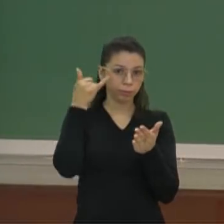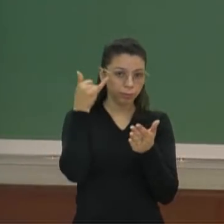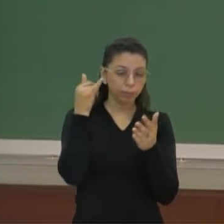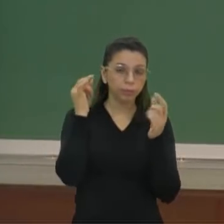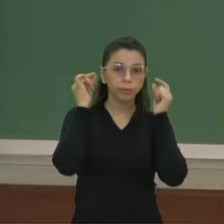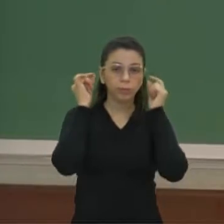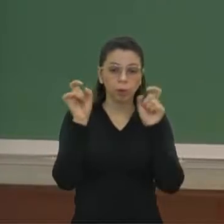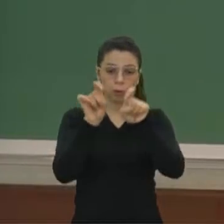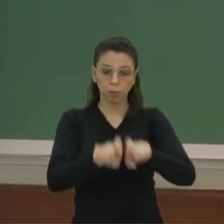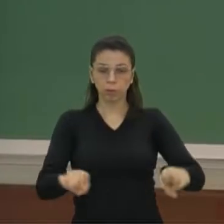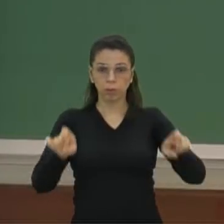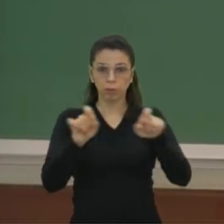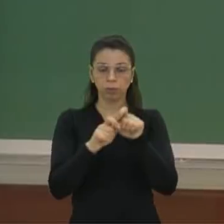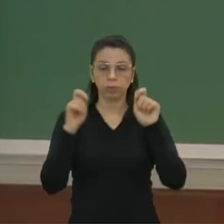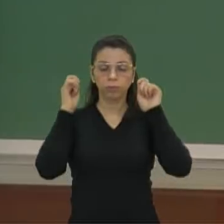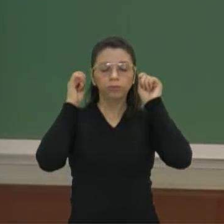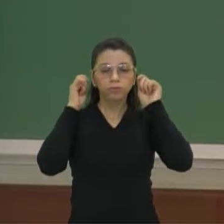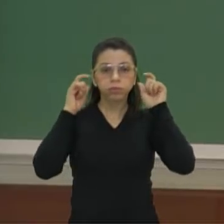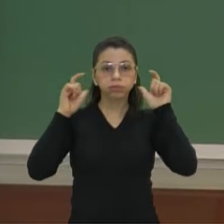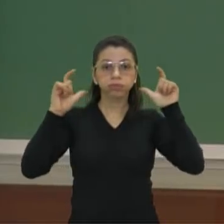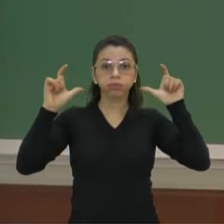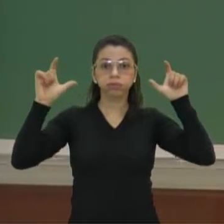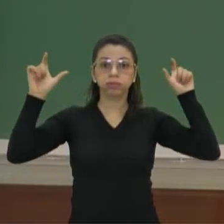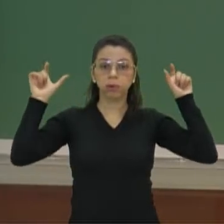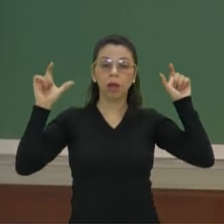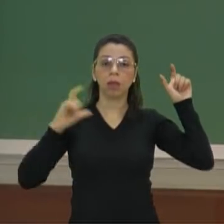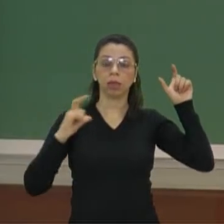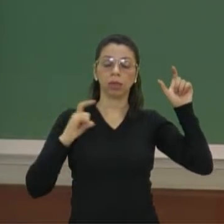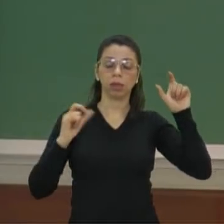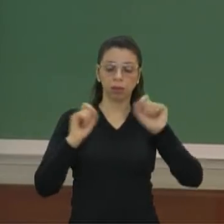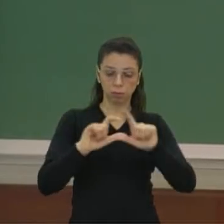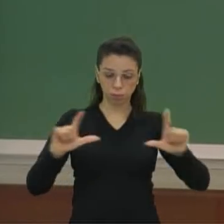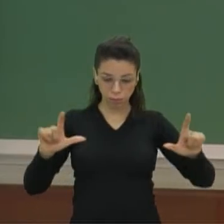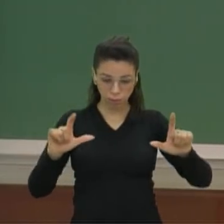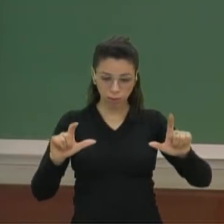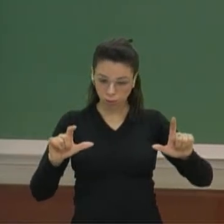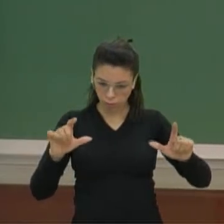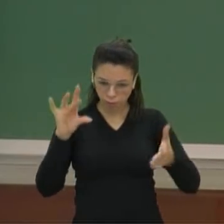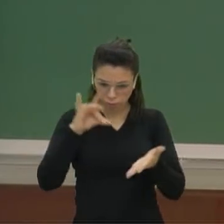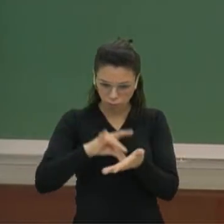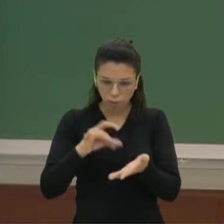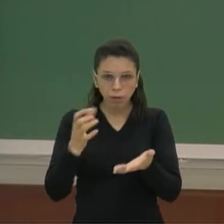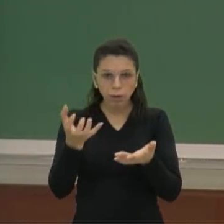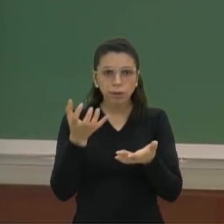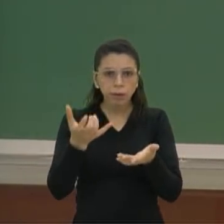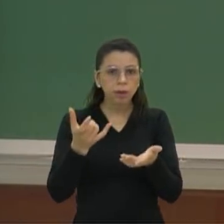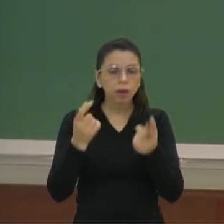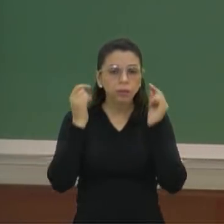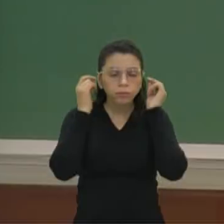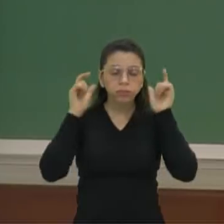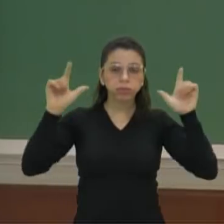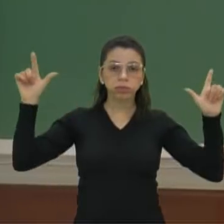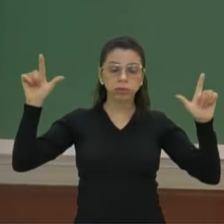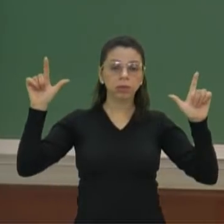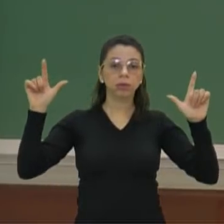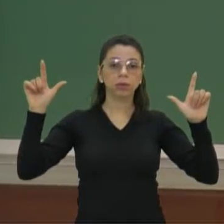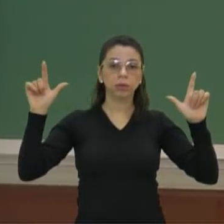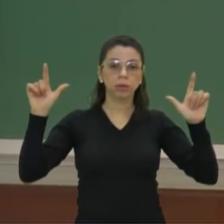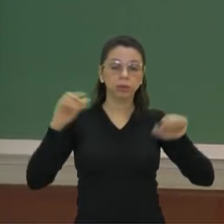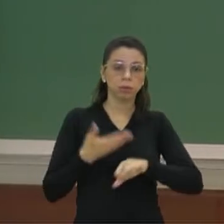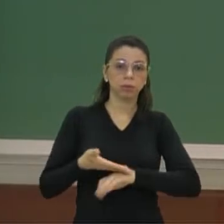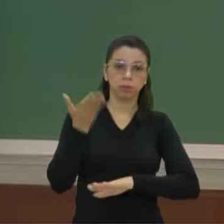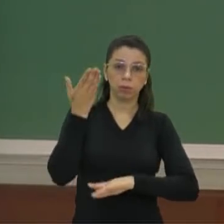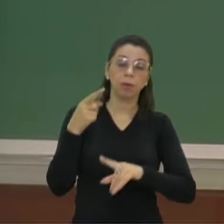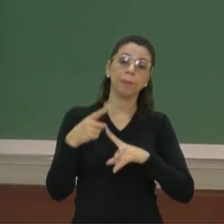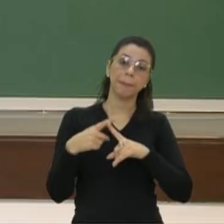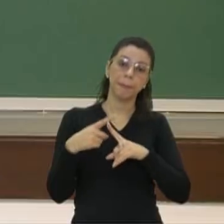computador e você aumenta ao máximo, aparece uma mensagem. Tem certeza que você quer deixar o volume no máximo? Pode prejudicar a